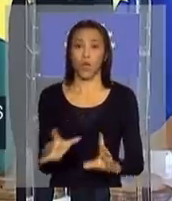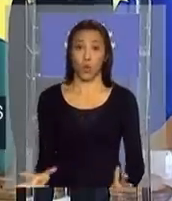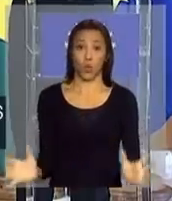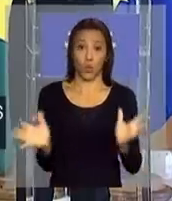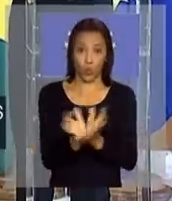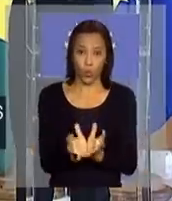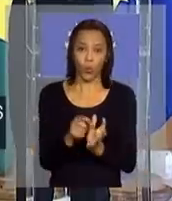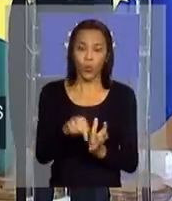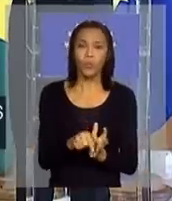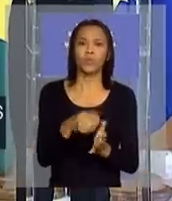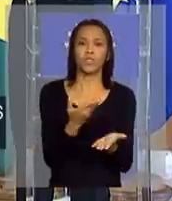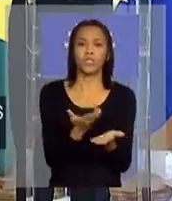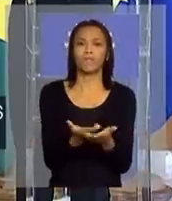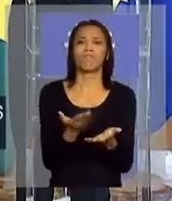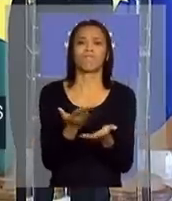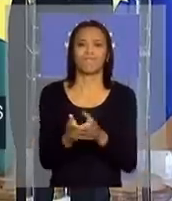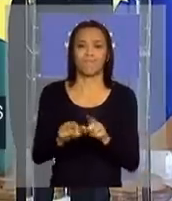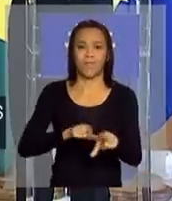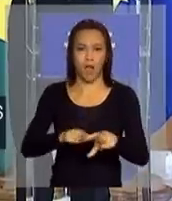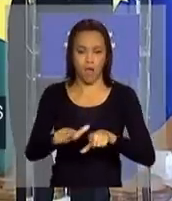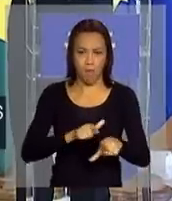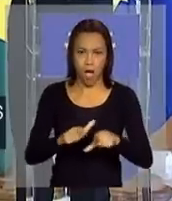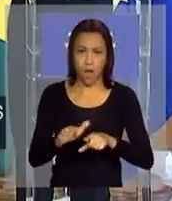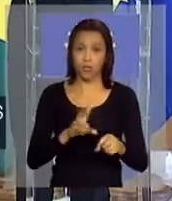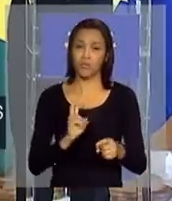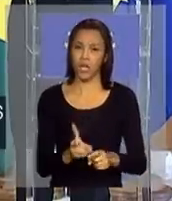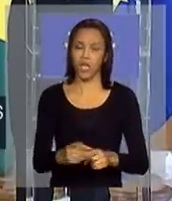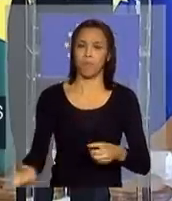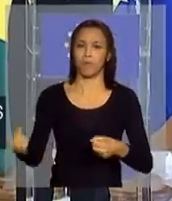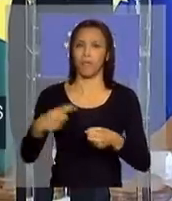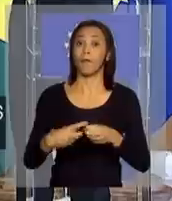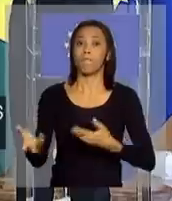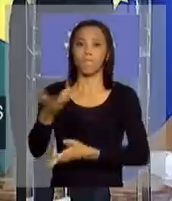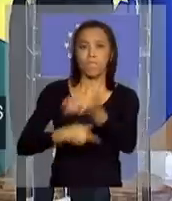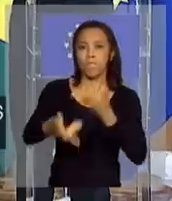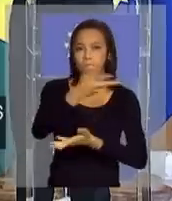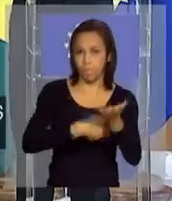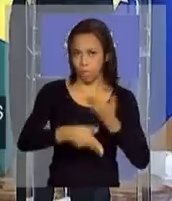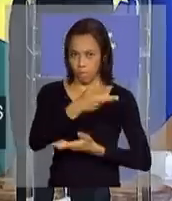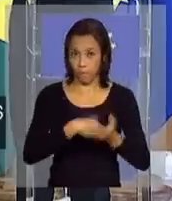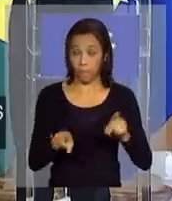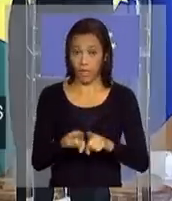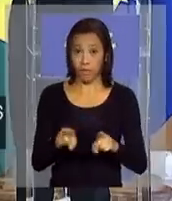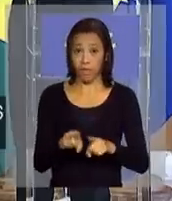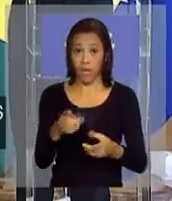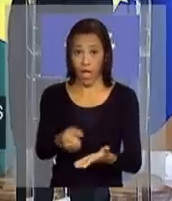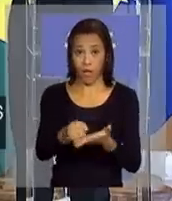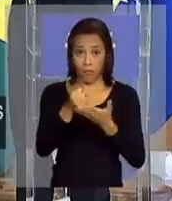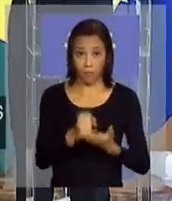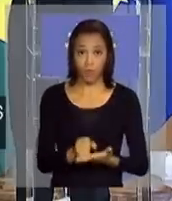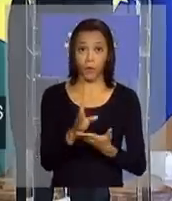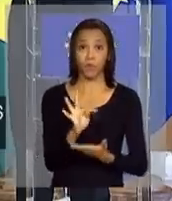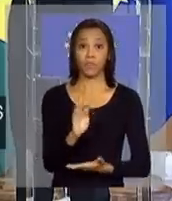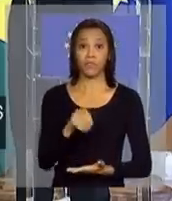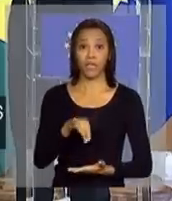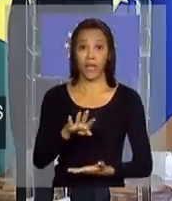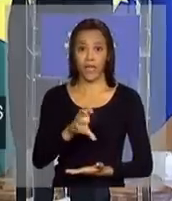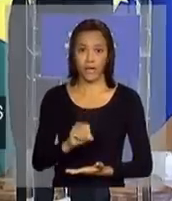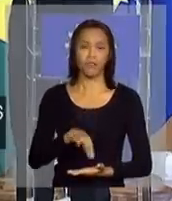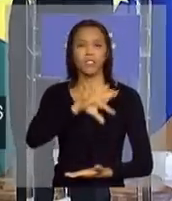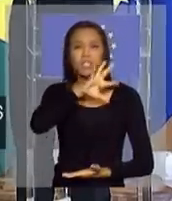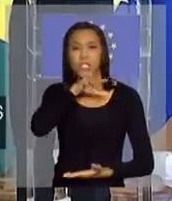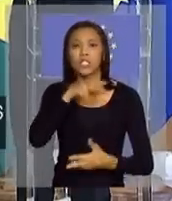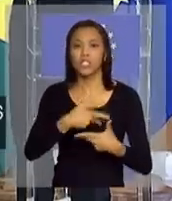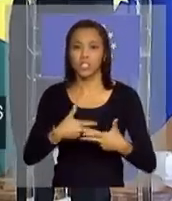de trabalho para o intercâmbio regular de informações e cooperação técnica para o bem-estar de animais de